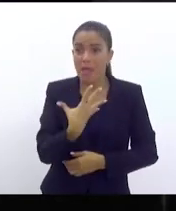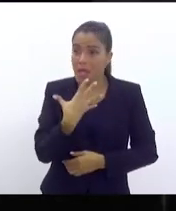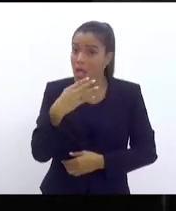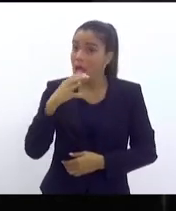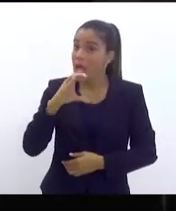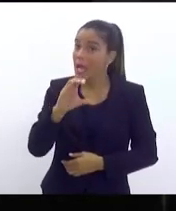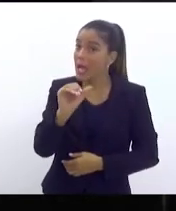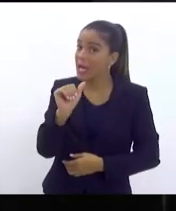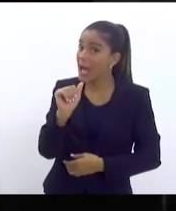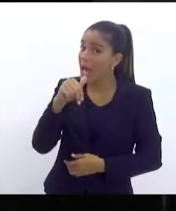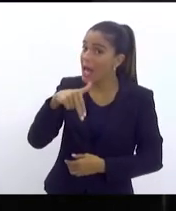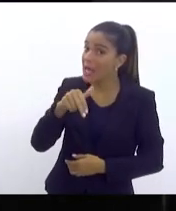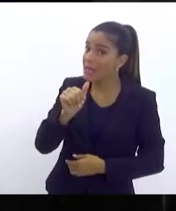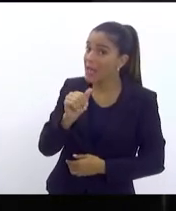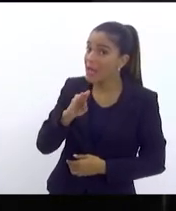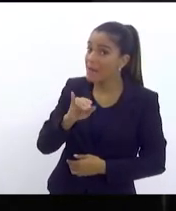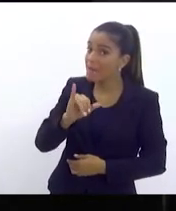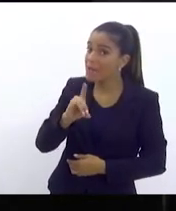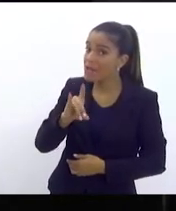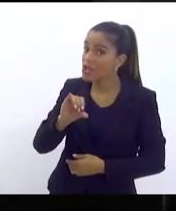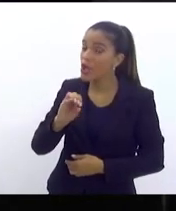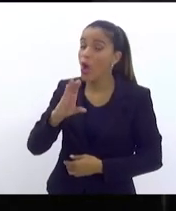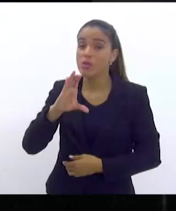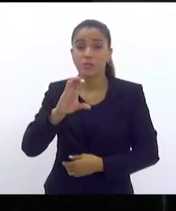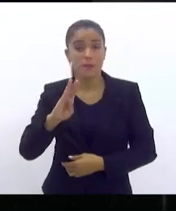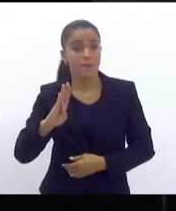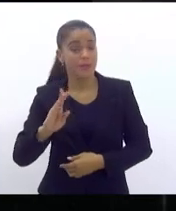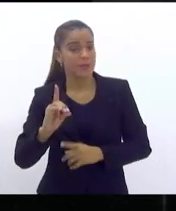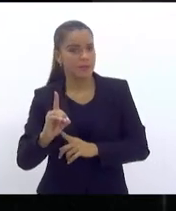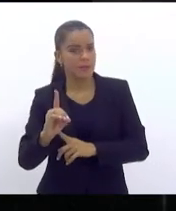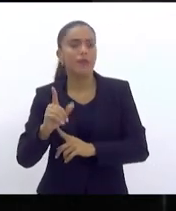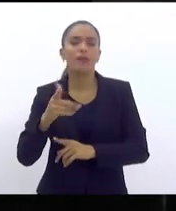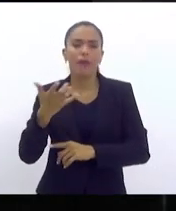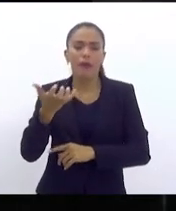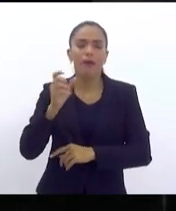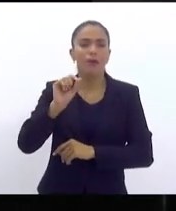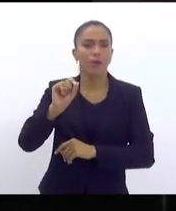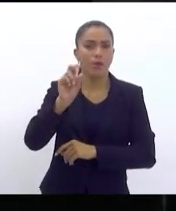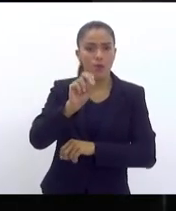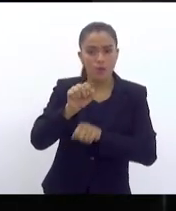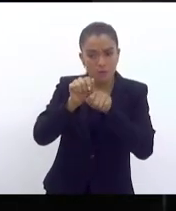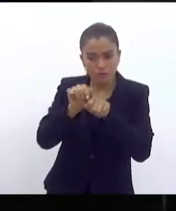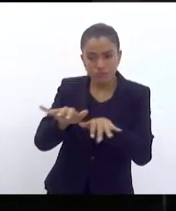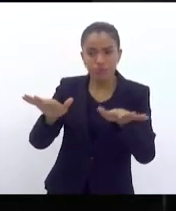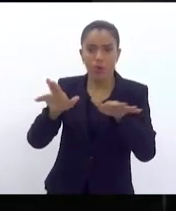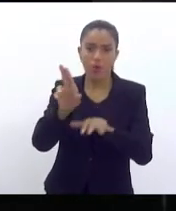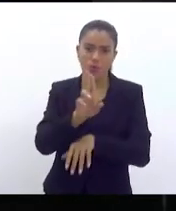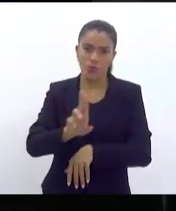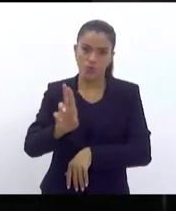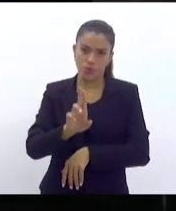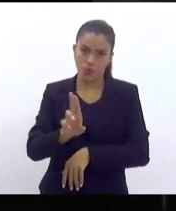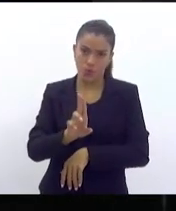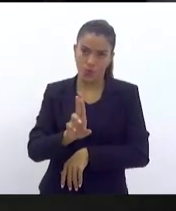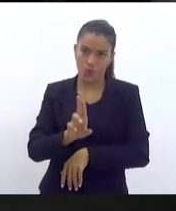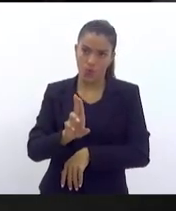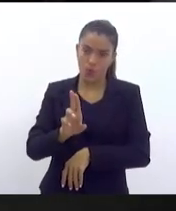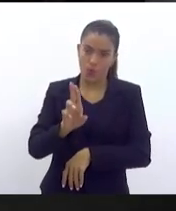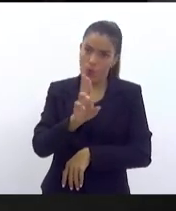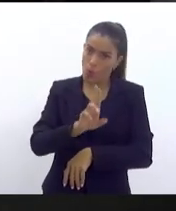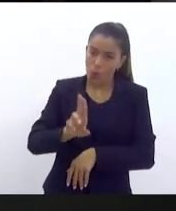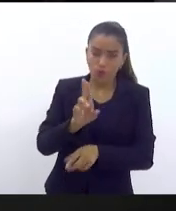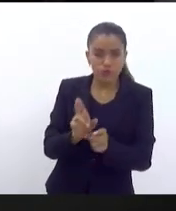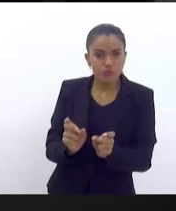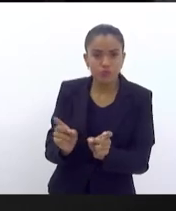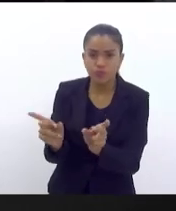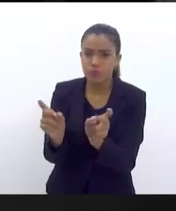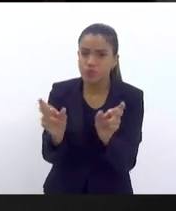canabidiol do uso farmacológico deles e eles querem transcender esse uso para droga para uso indiscriminado